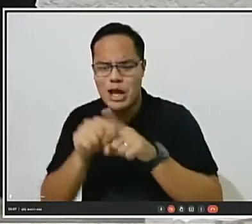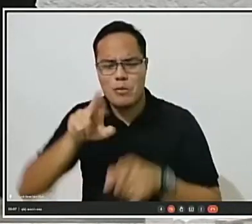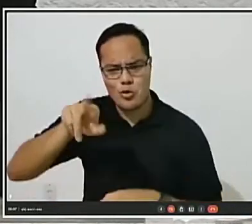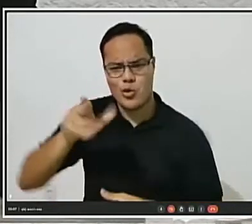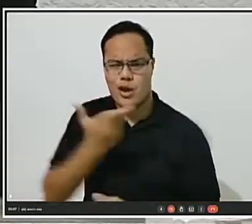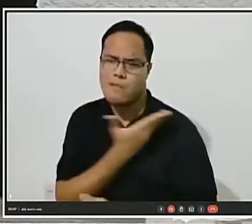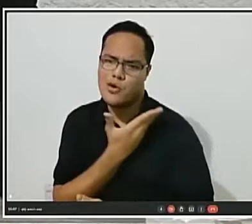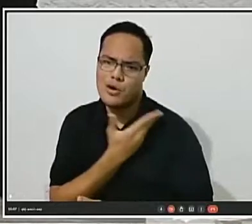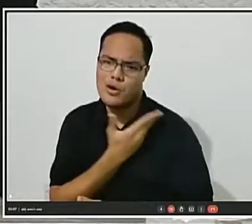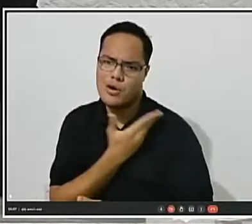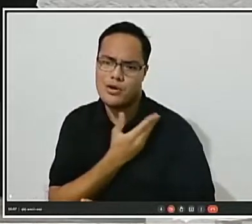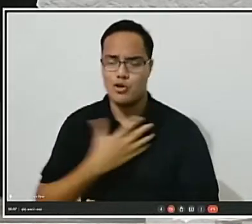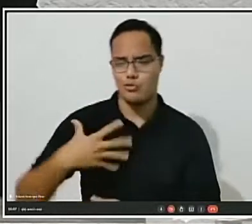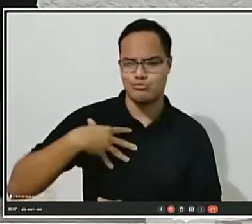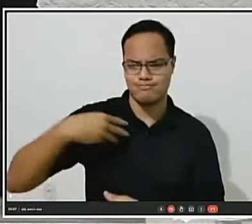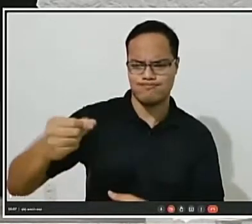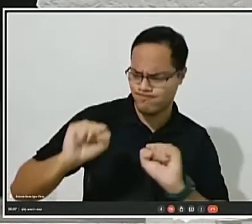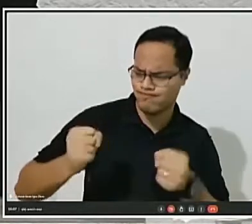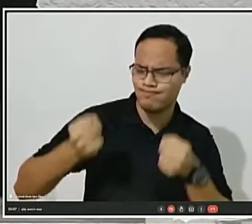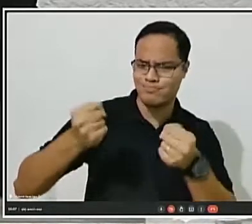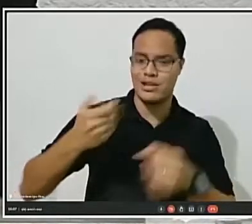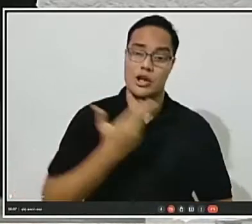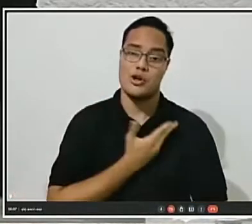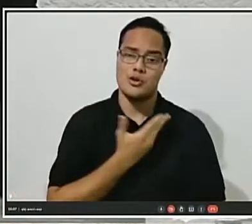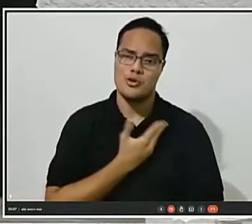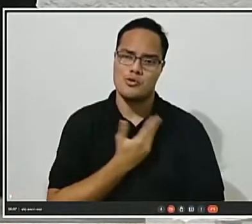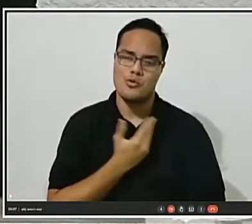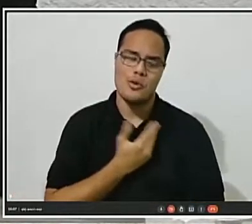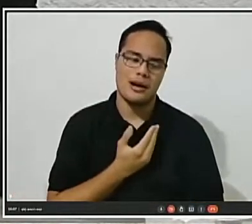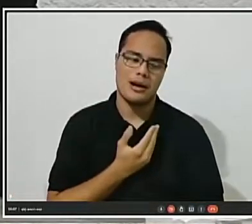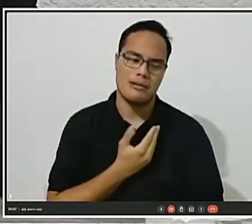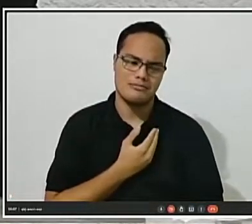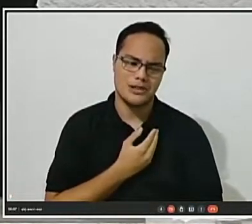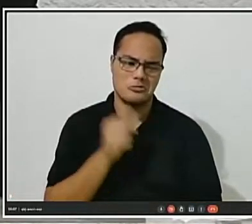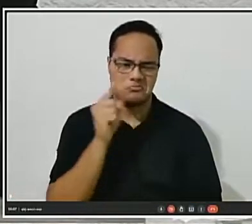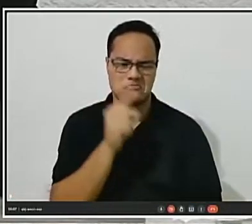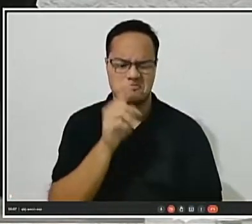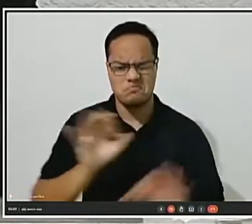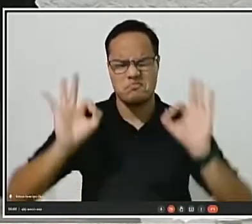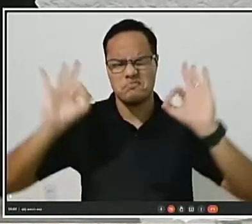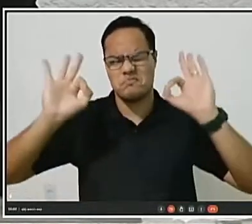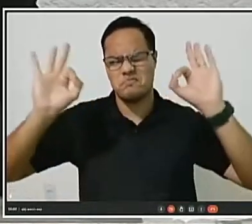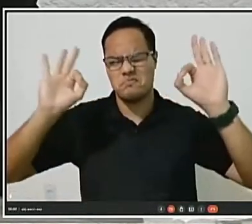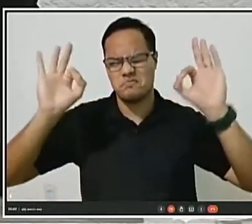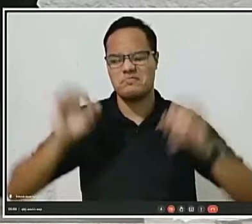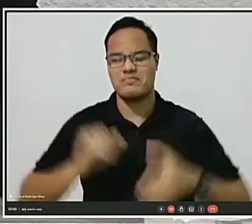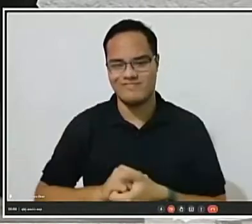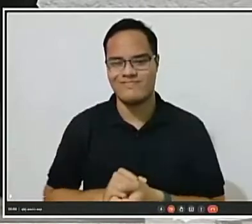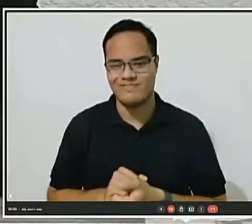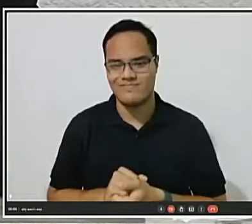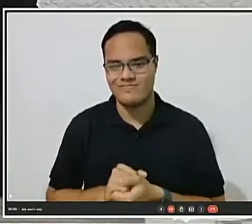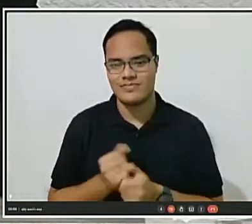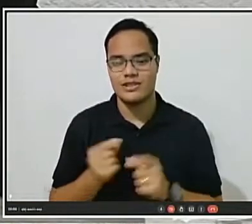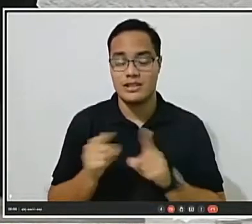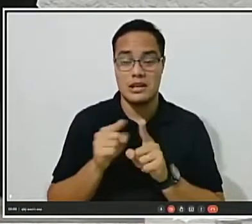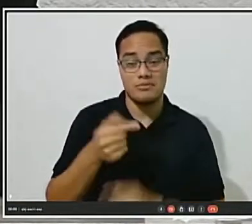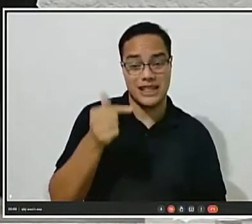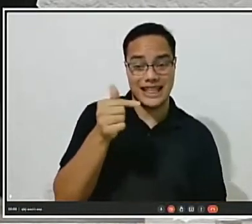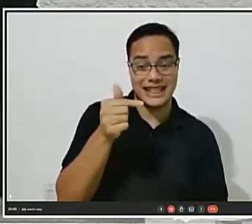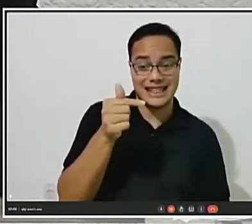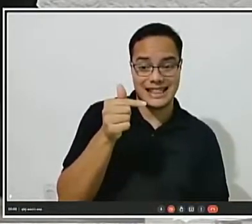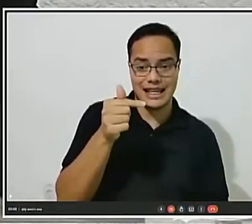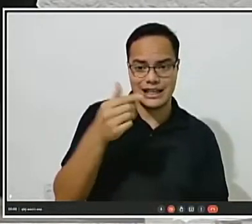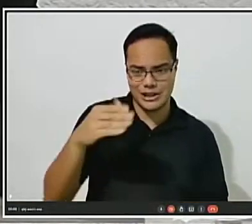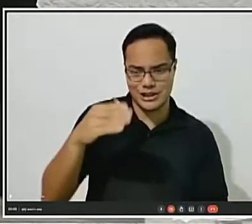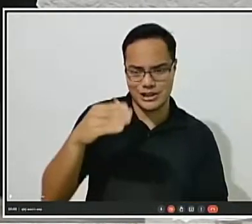um amigo inesquecível por sua habilidade de unir pessoas e trazer alegria. Em 7 de março de